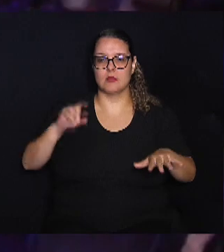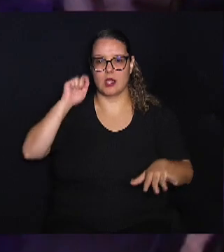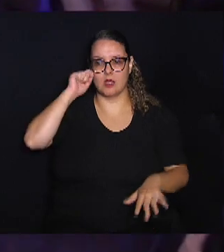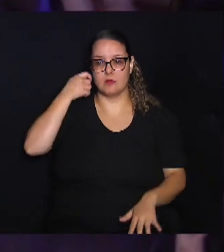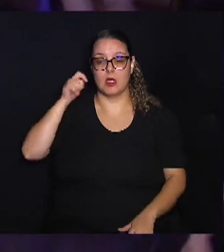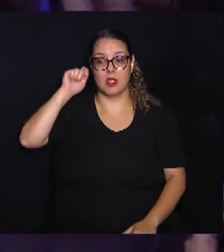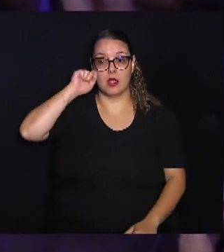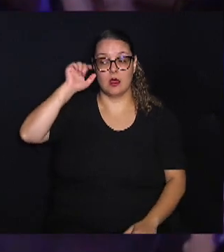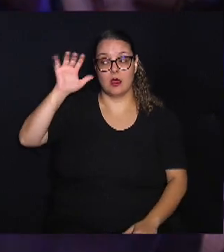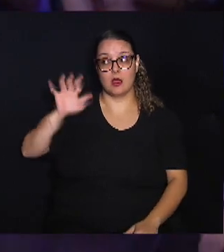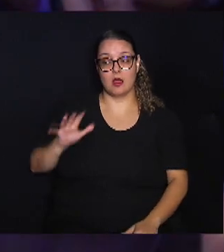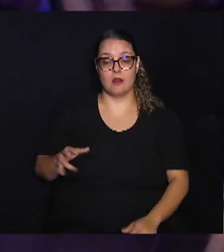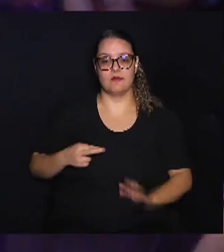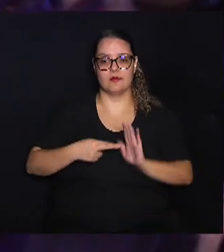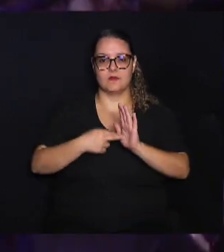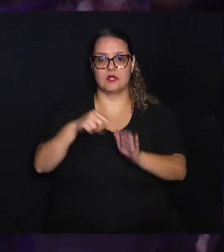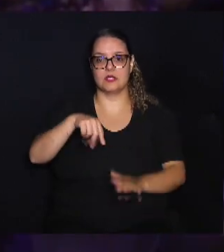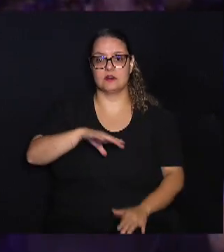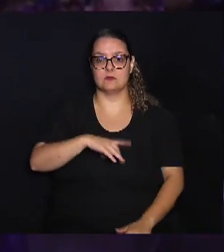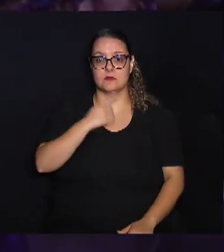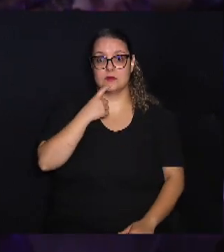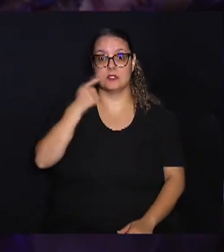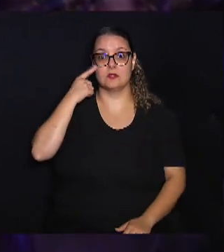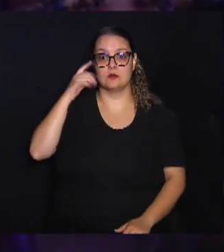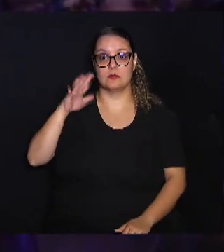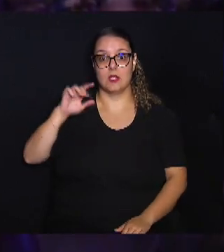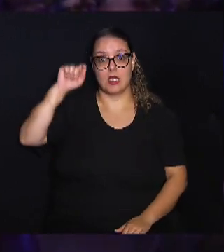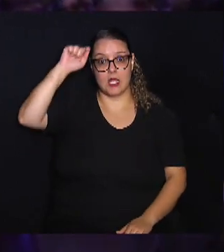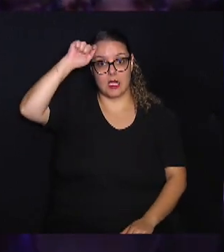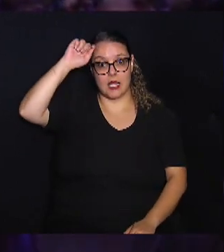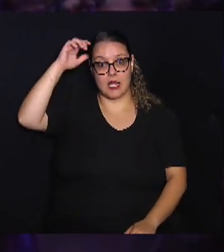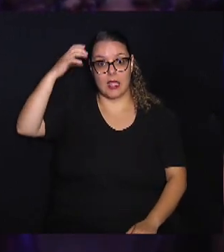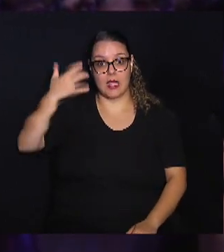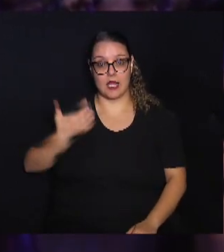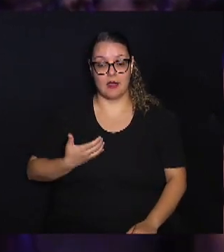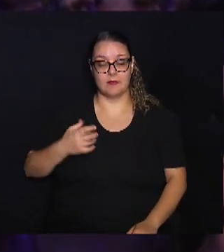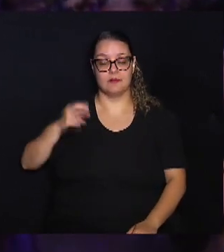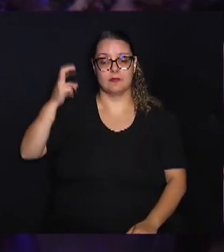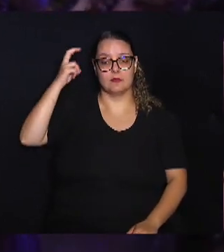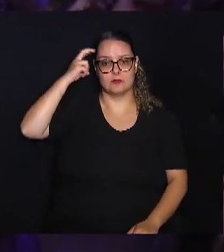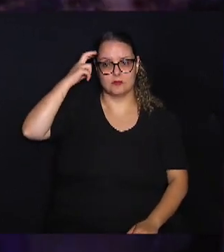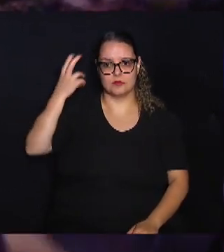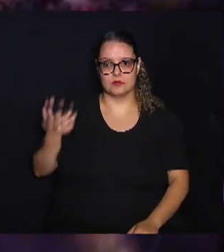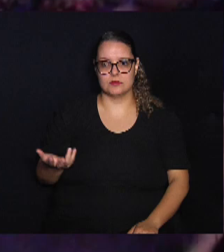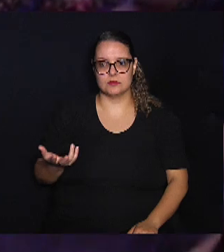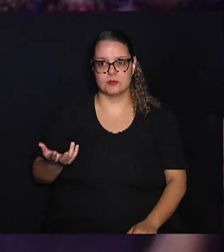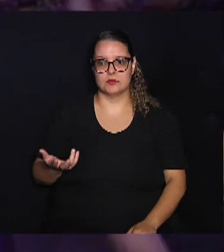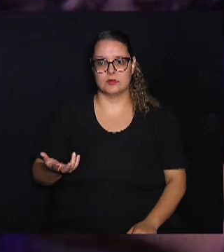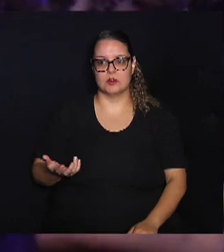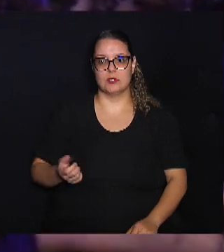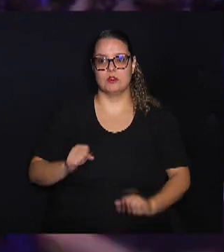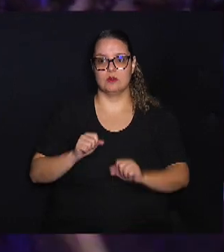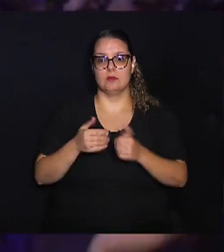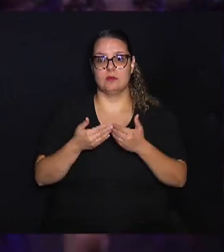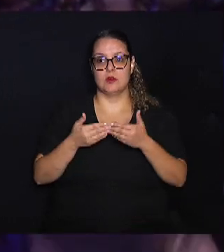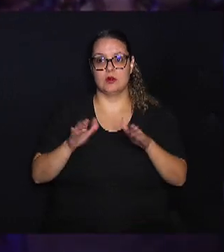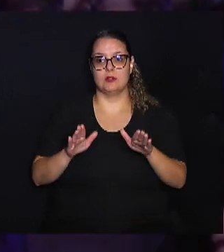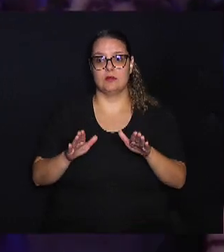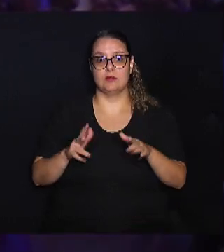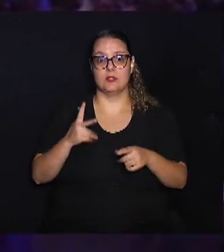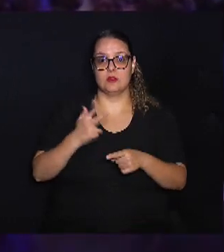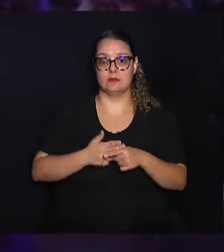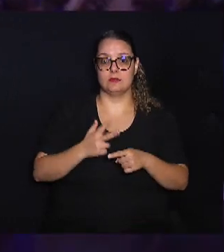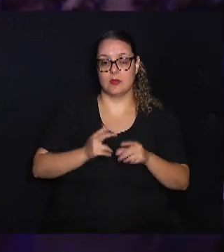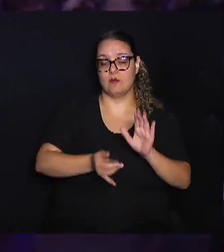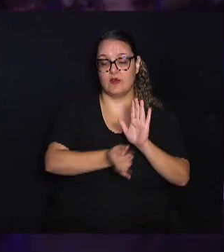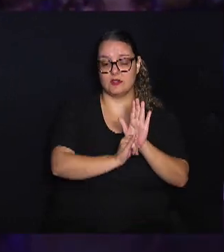afro-referenciada aqui na cidade. Então a gente pensou uma virada afrocultural, né, onde a gente poderia abrir mais, a gente faz um edital, né, e